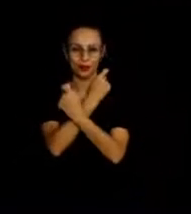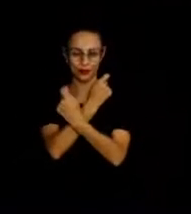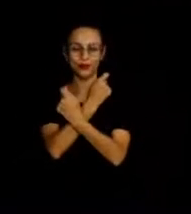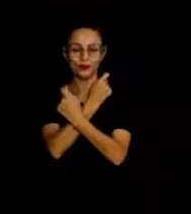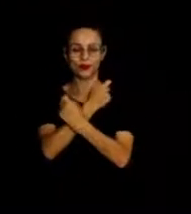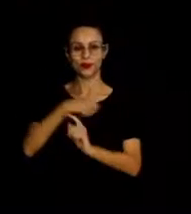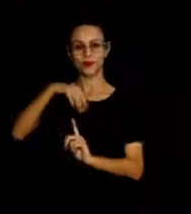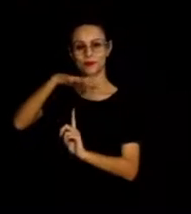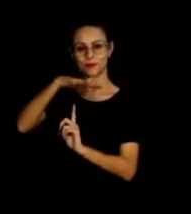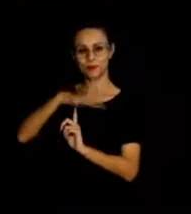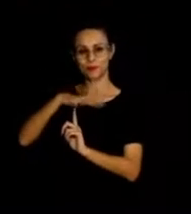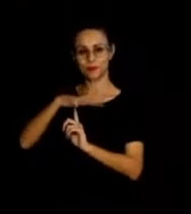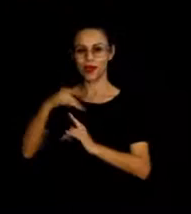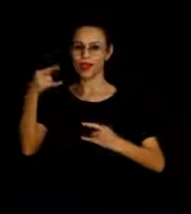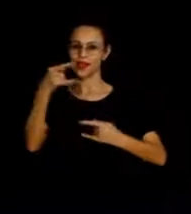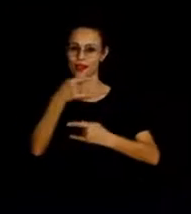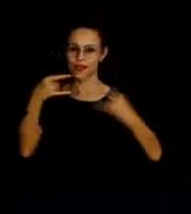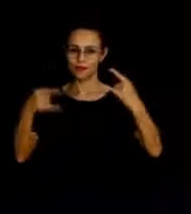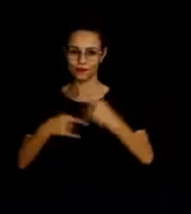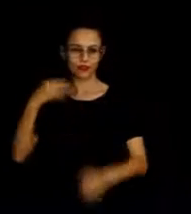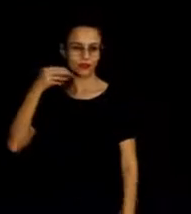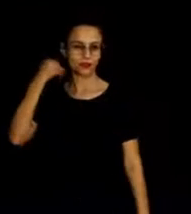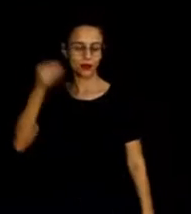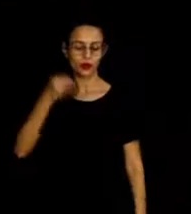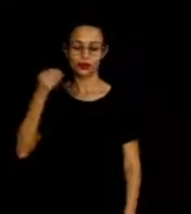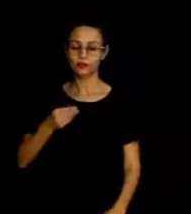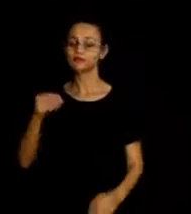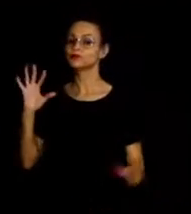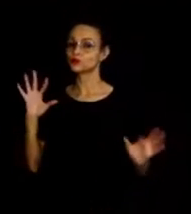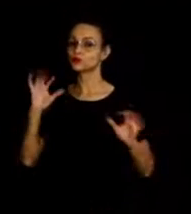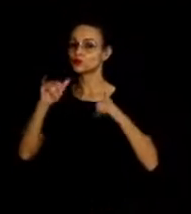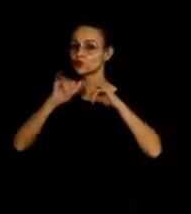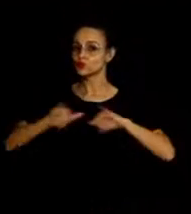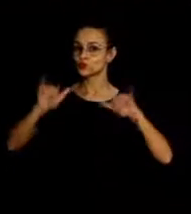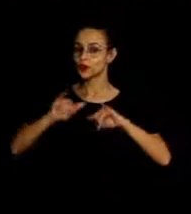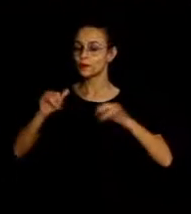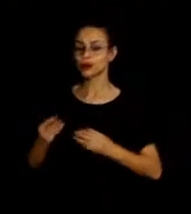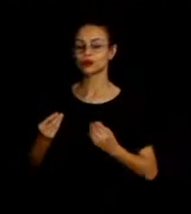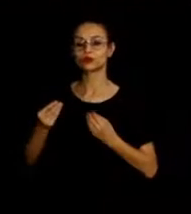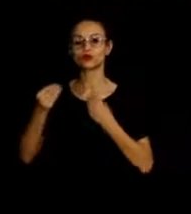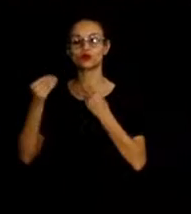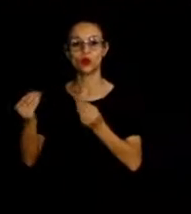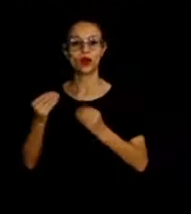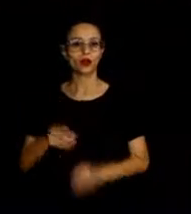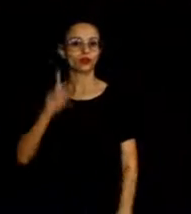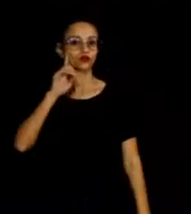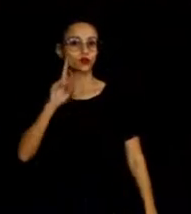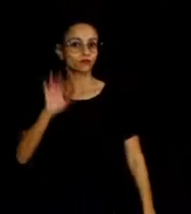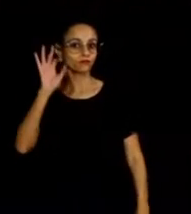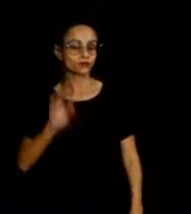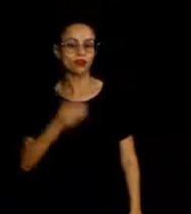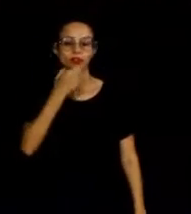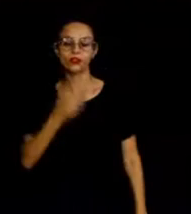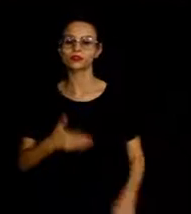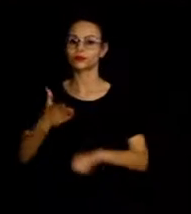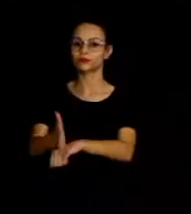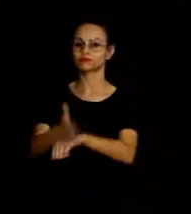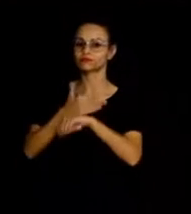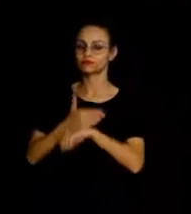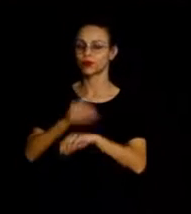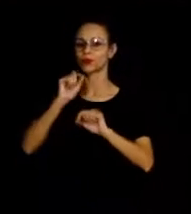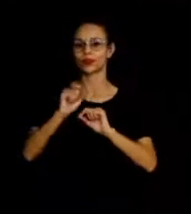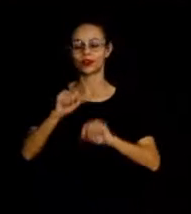Live Experience entrou na campanha pelo dia de doar a data geralmente celebrada em dezembro será adiantada para